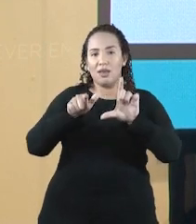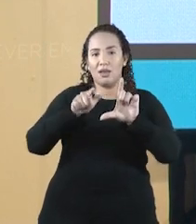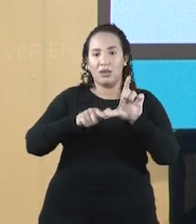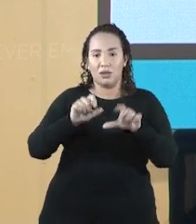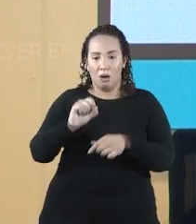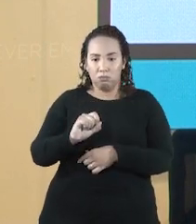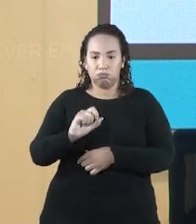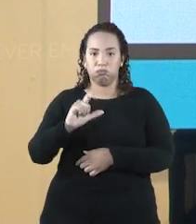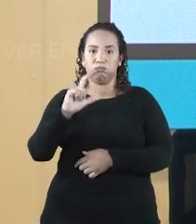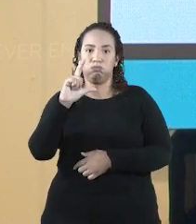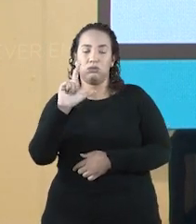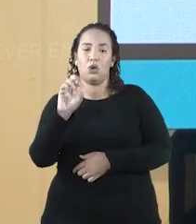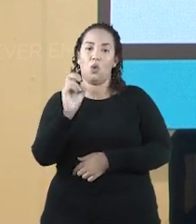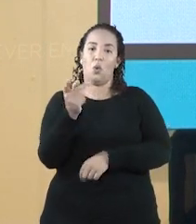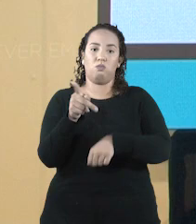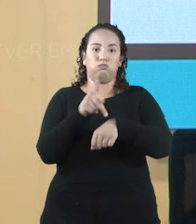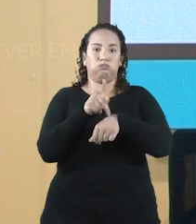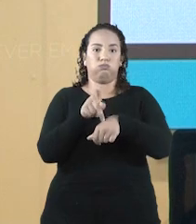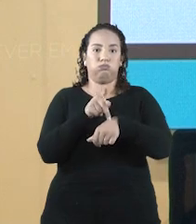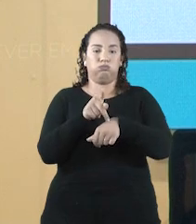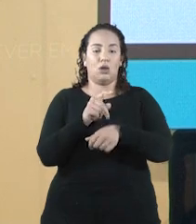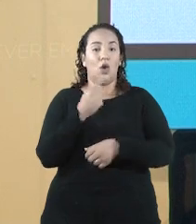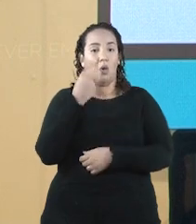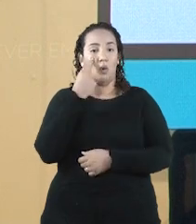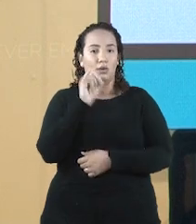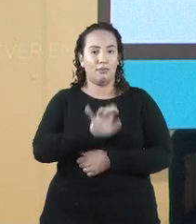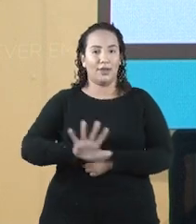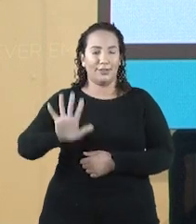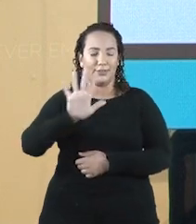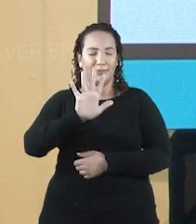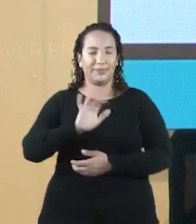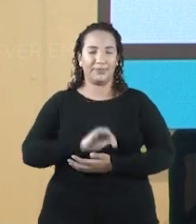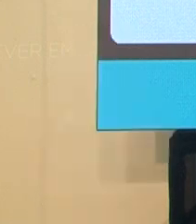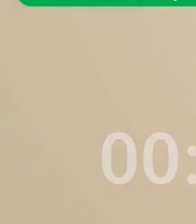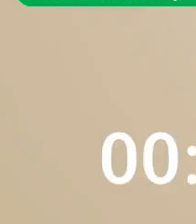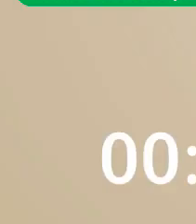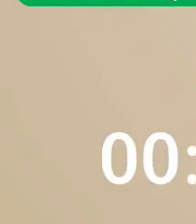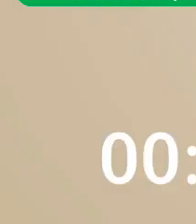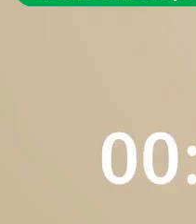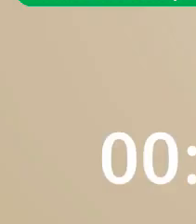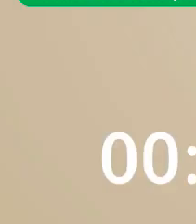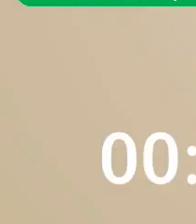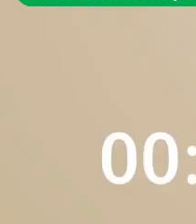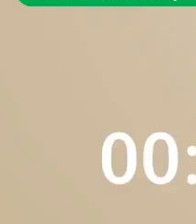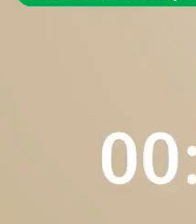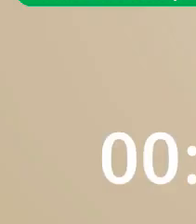é escrita com uma letra um pouco maior ou em negrito. Observe essa imagem.